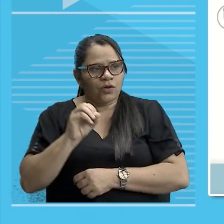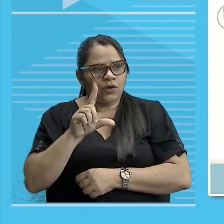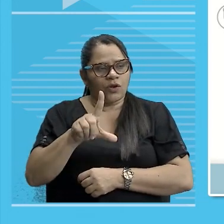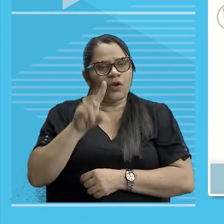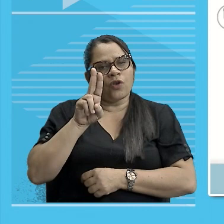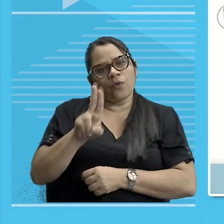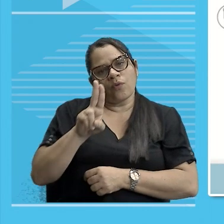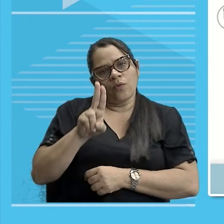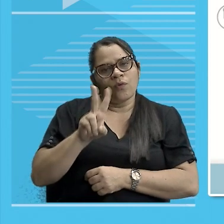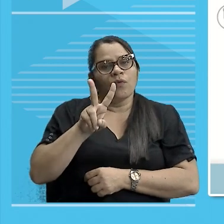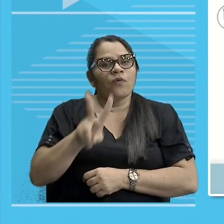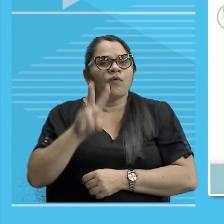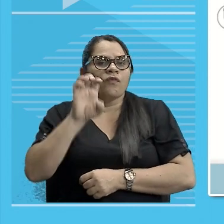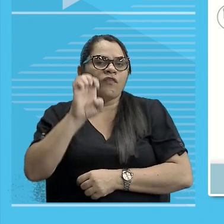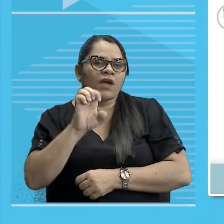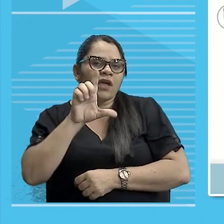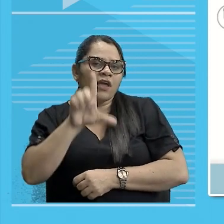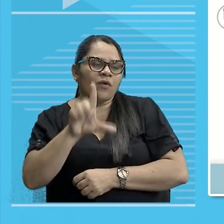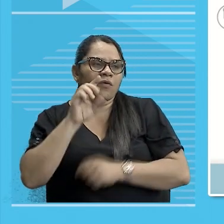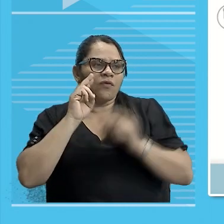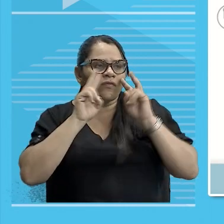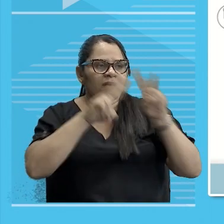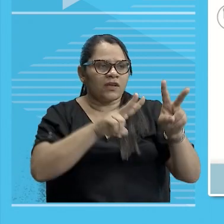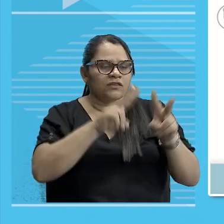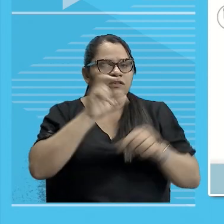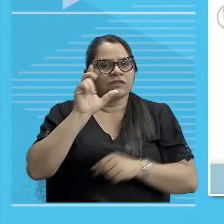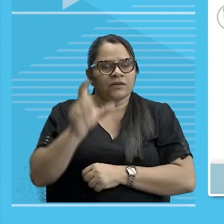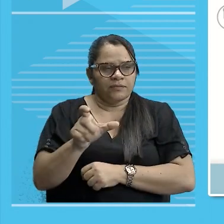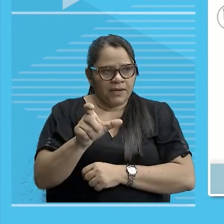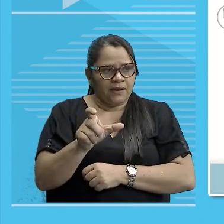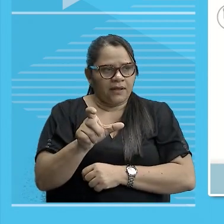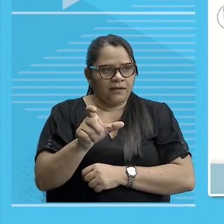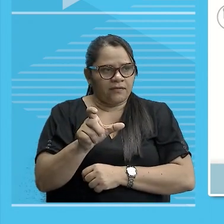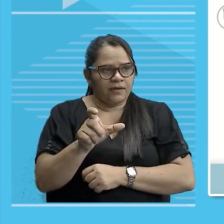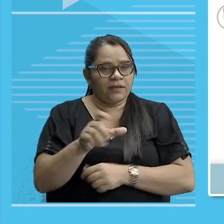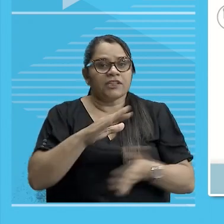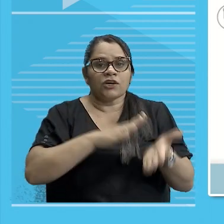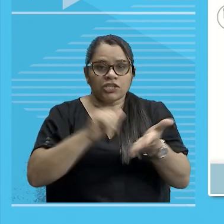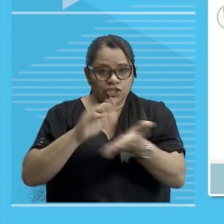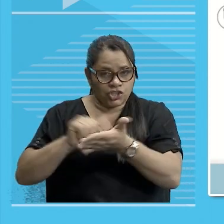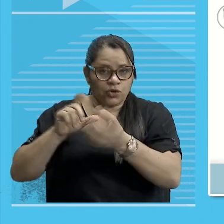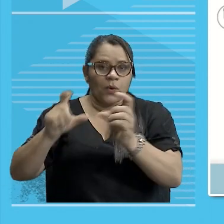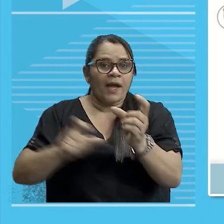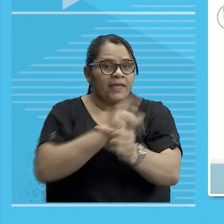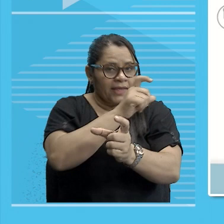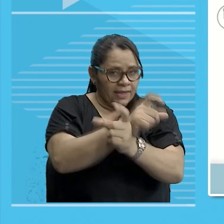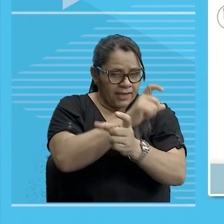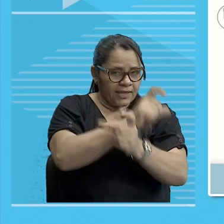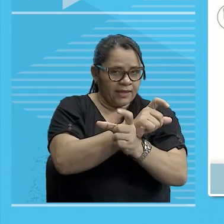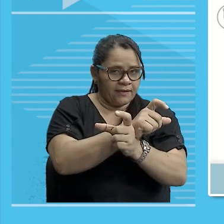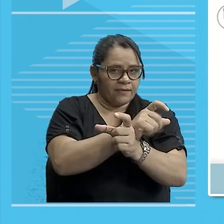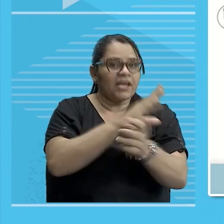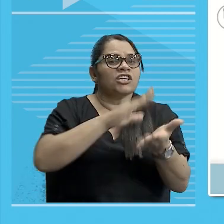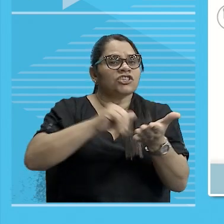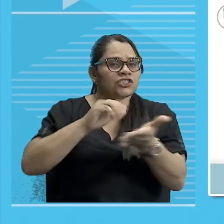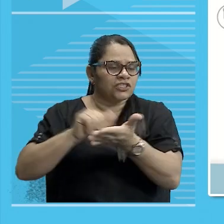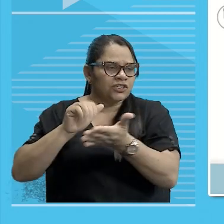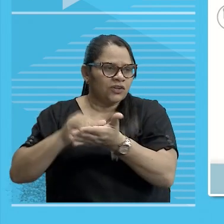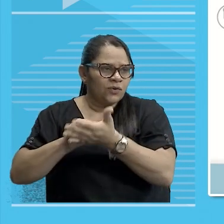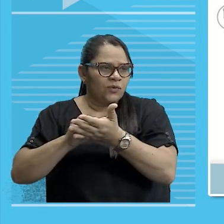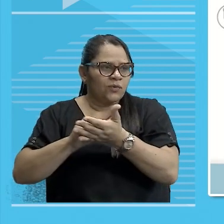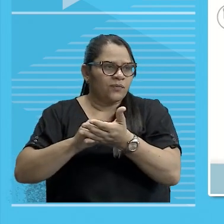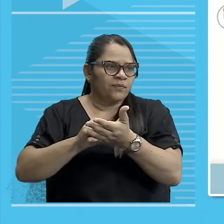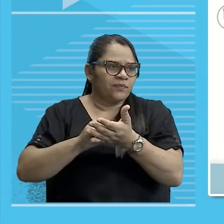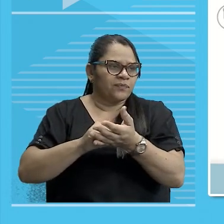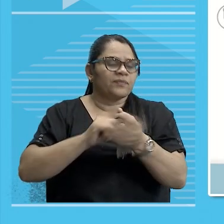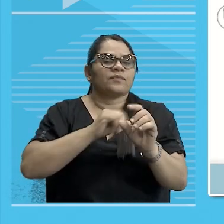deixou a alternativa errada eita isso eles fazem essas pegadinhas Independência Eles